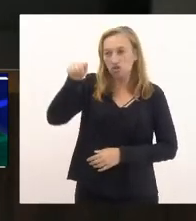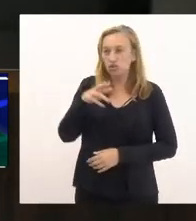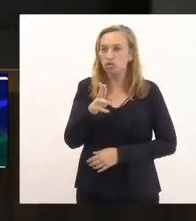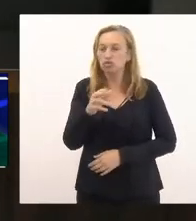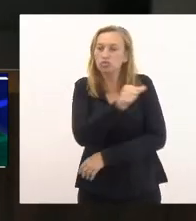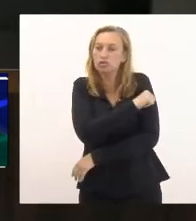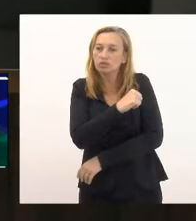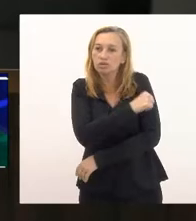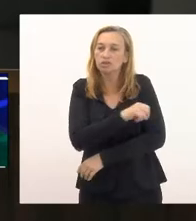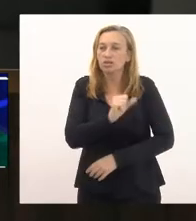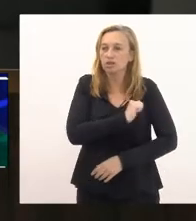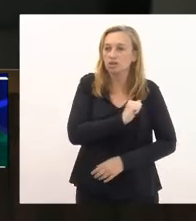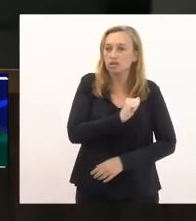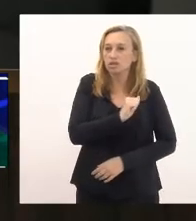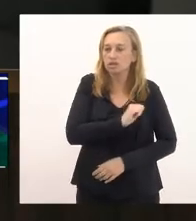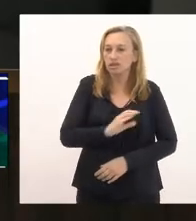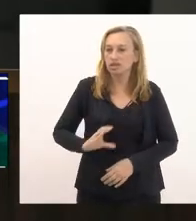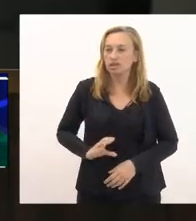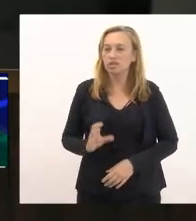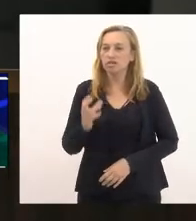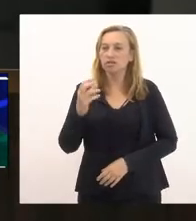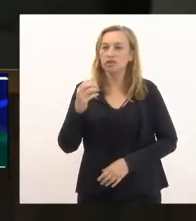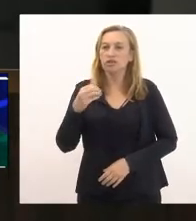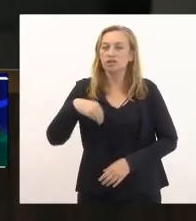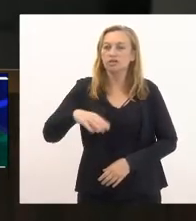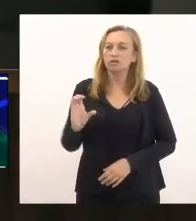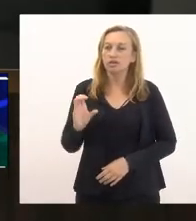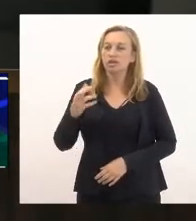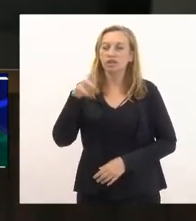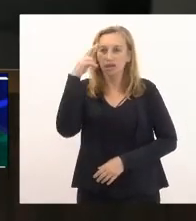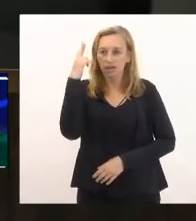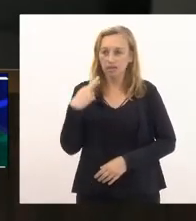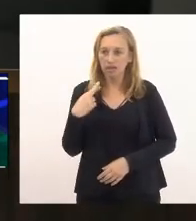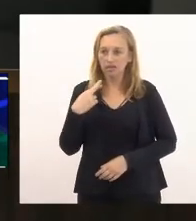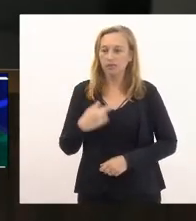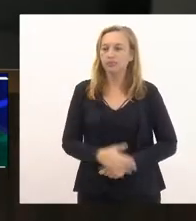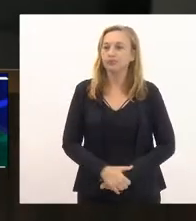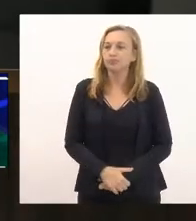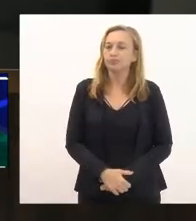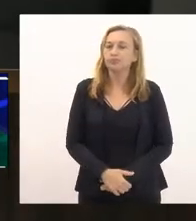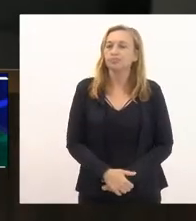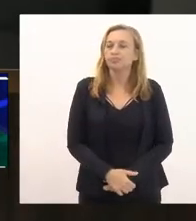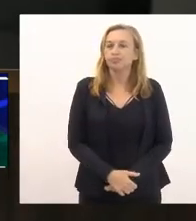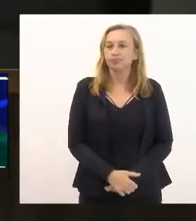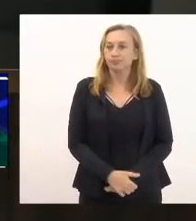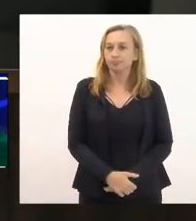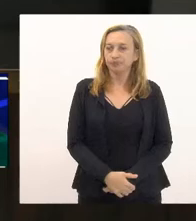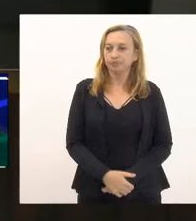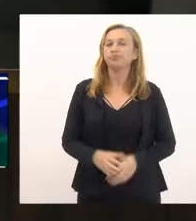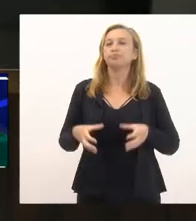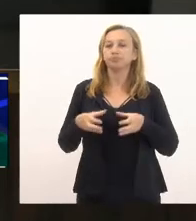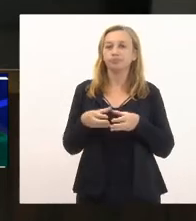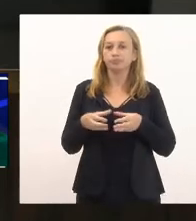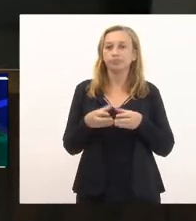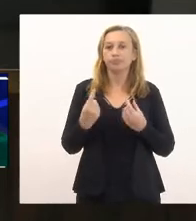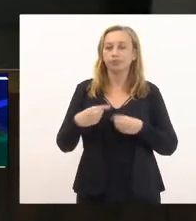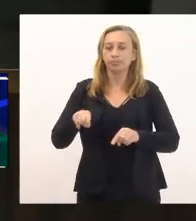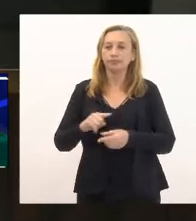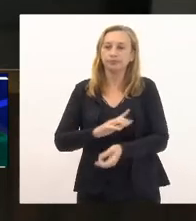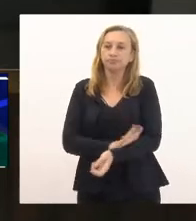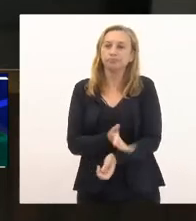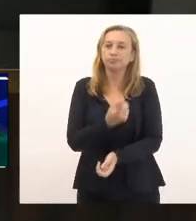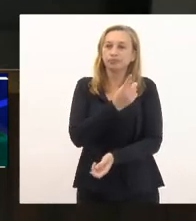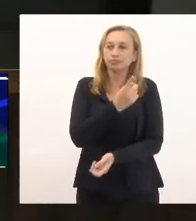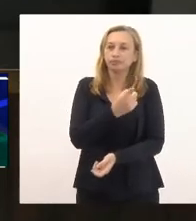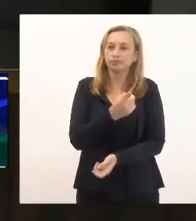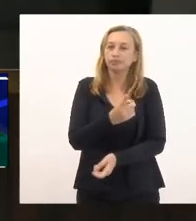André Siciliano, Carlos Mink e Renata Souza. Pendente de pareceres das comissões de combate às discriminações de preconceito